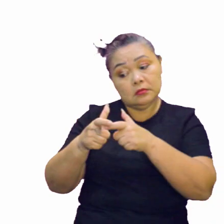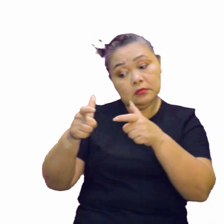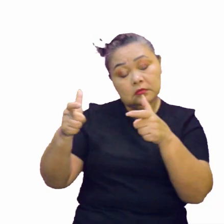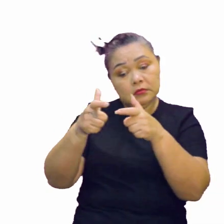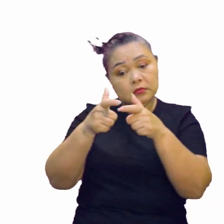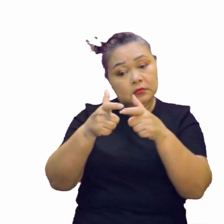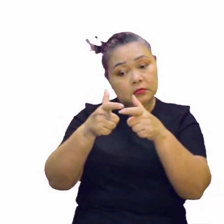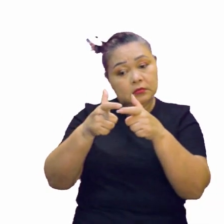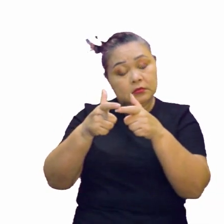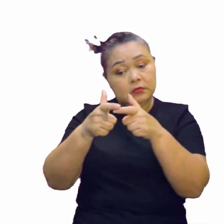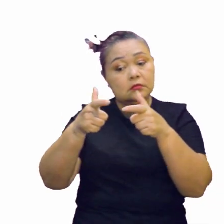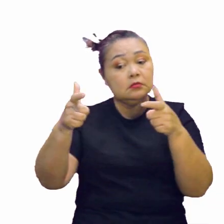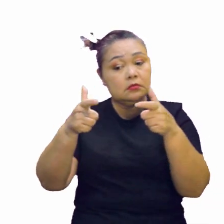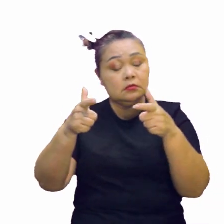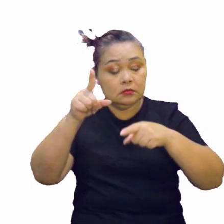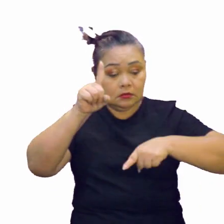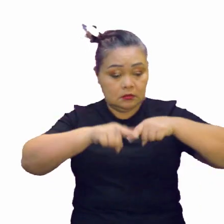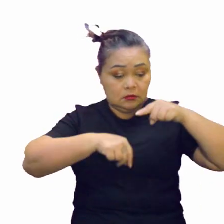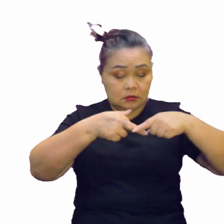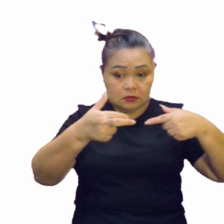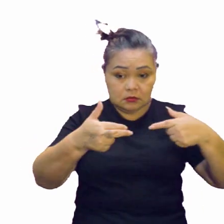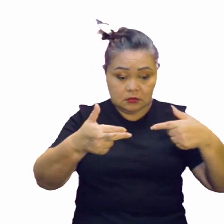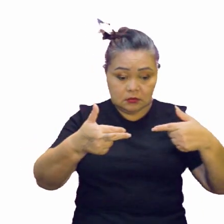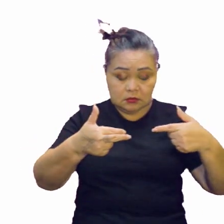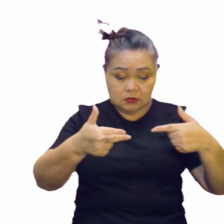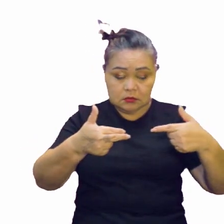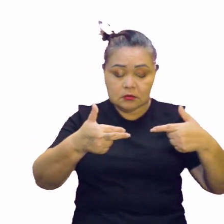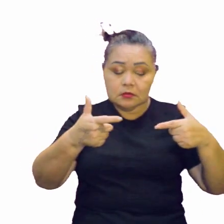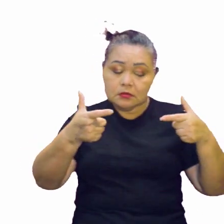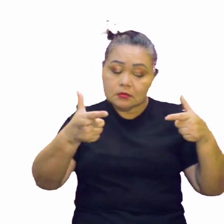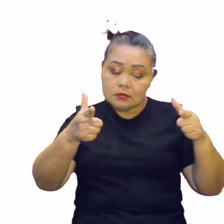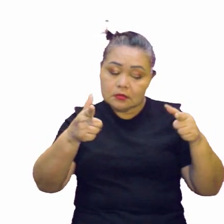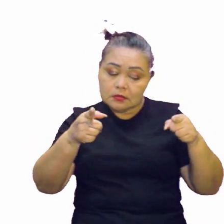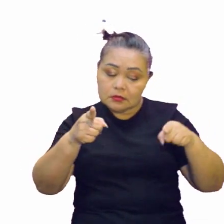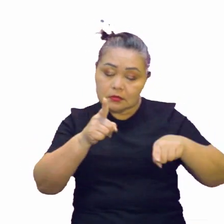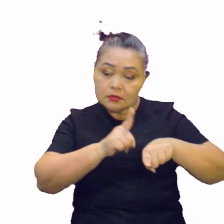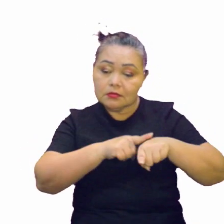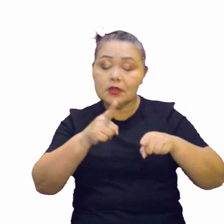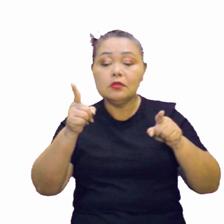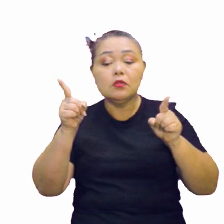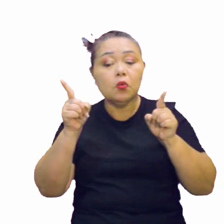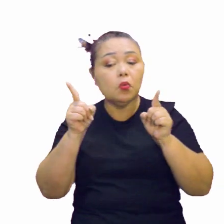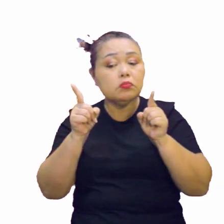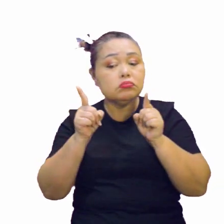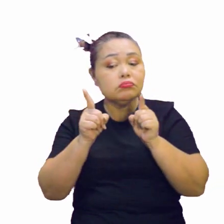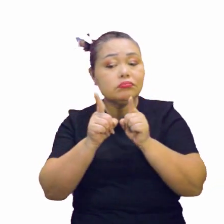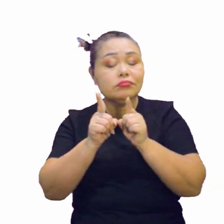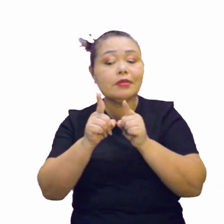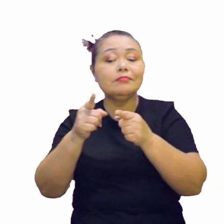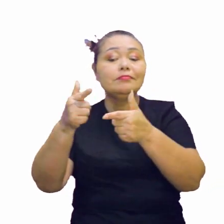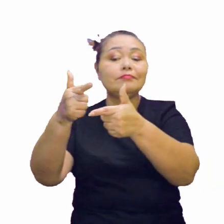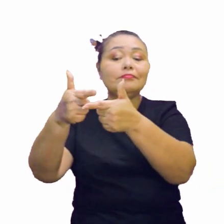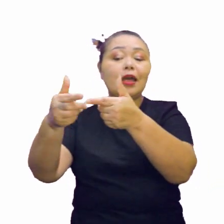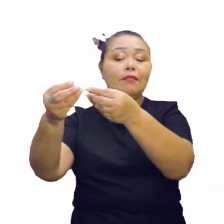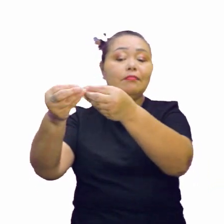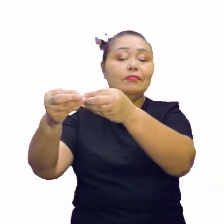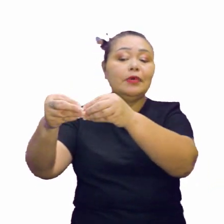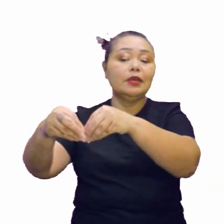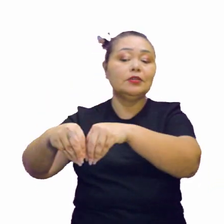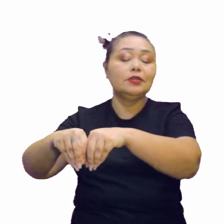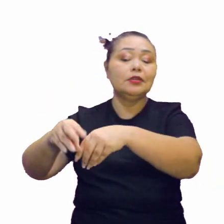aumento do produto em menor impacto dentro da propriedade